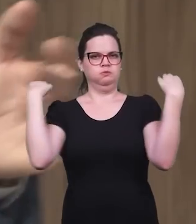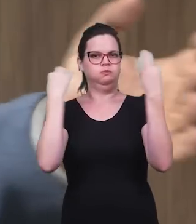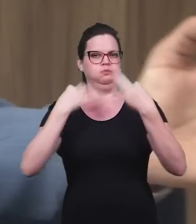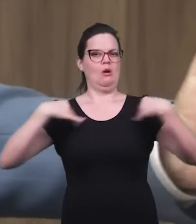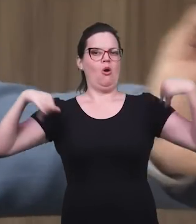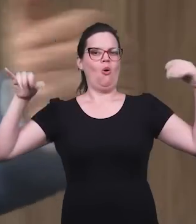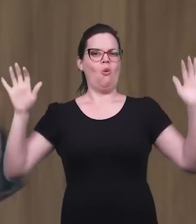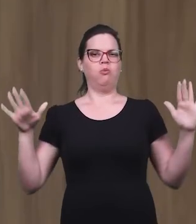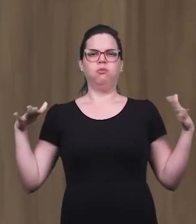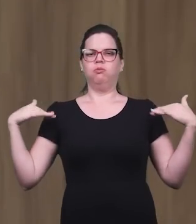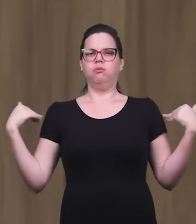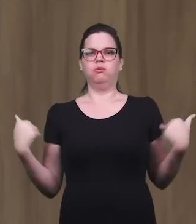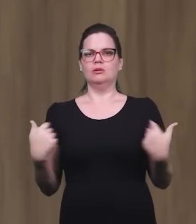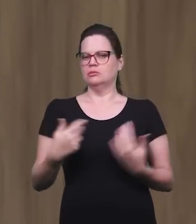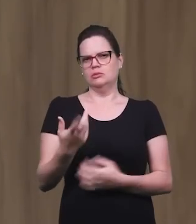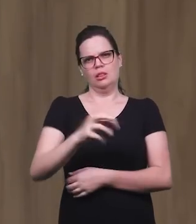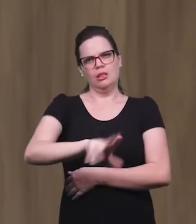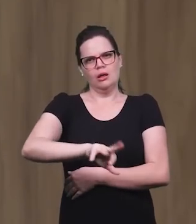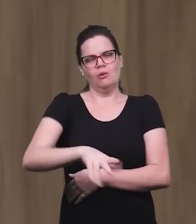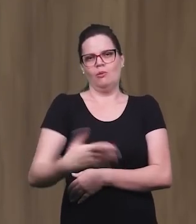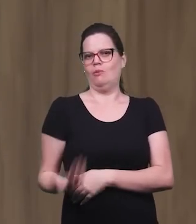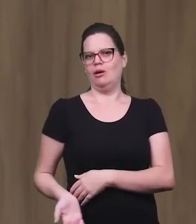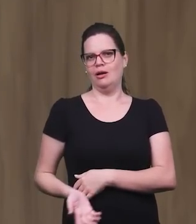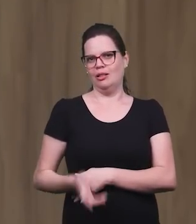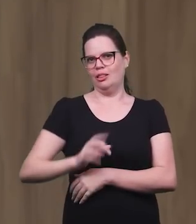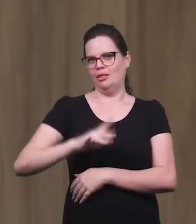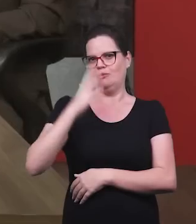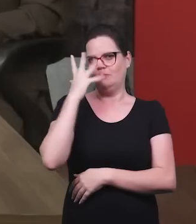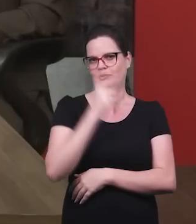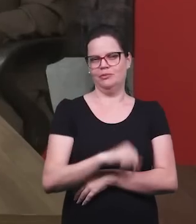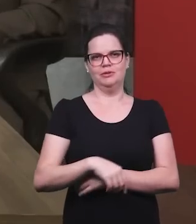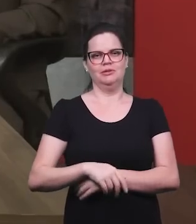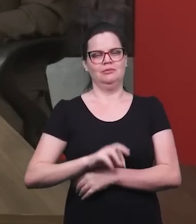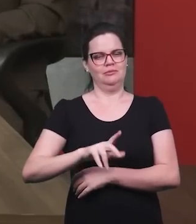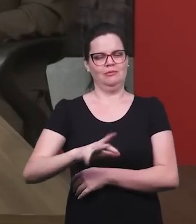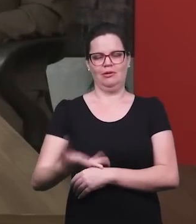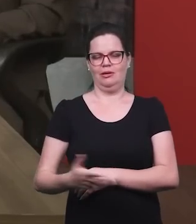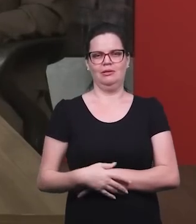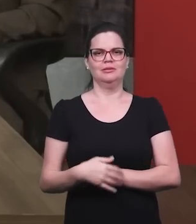Então pode até explicar esse detalhe, que é importante isso. Né? Perfeitamente.